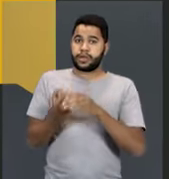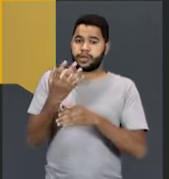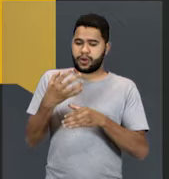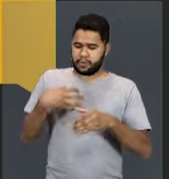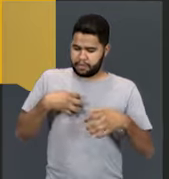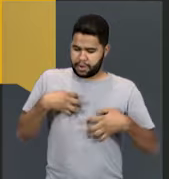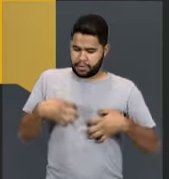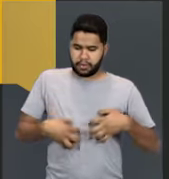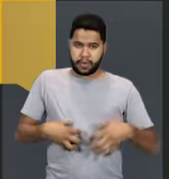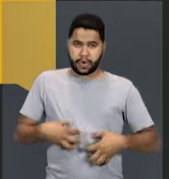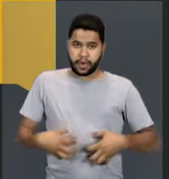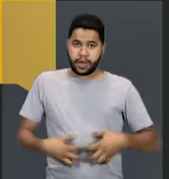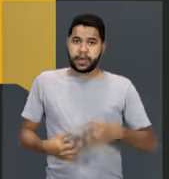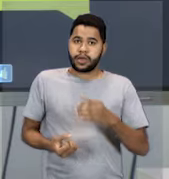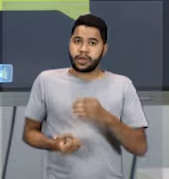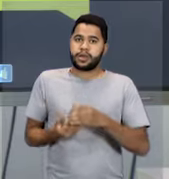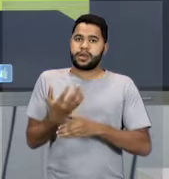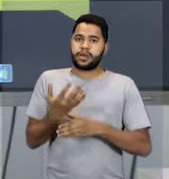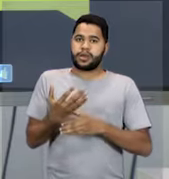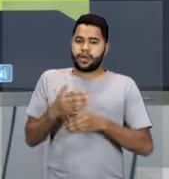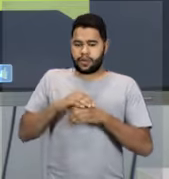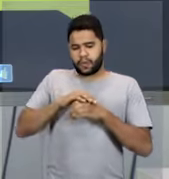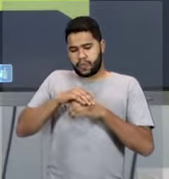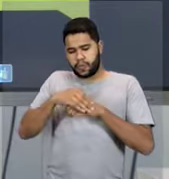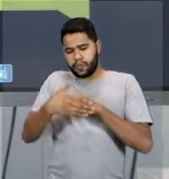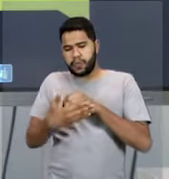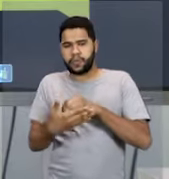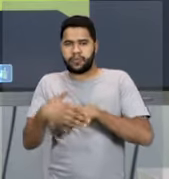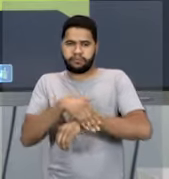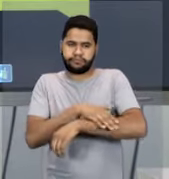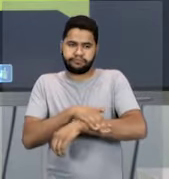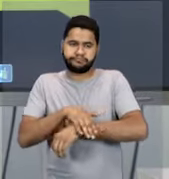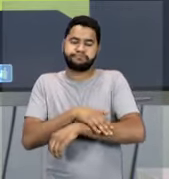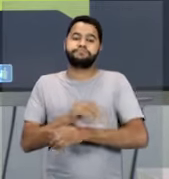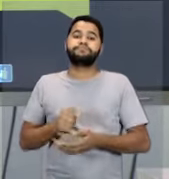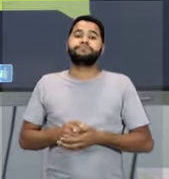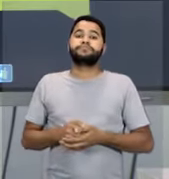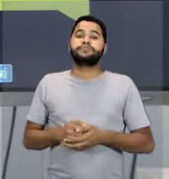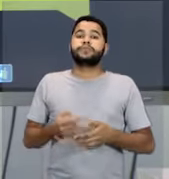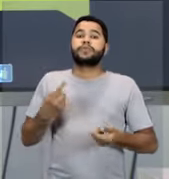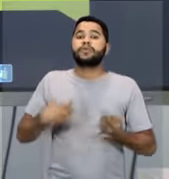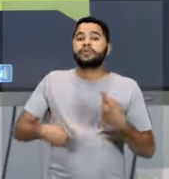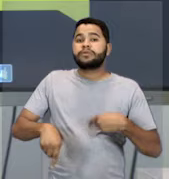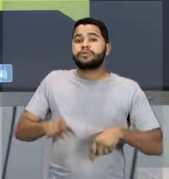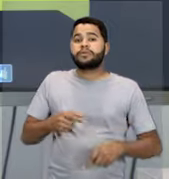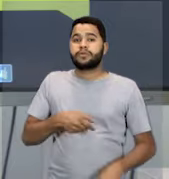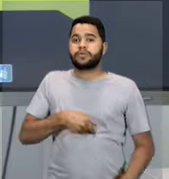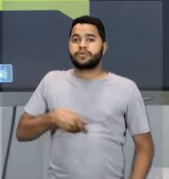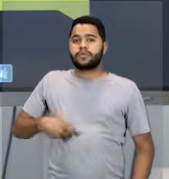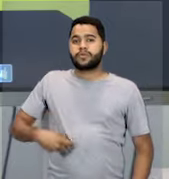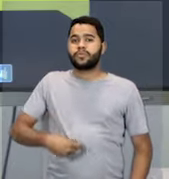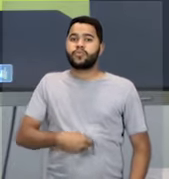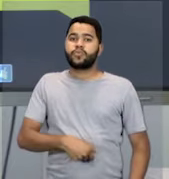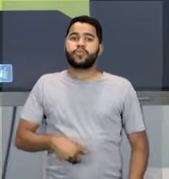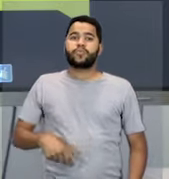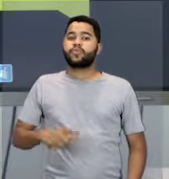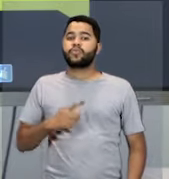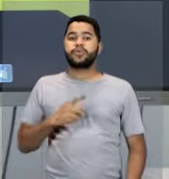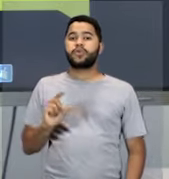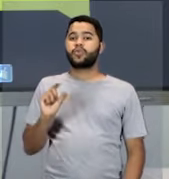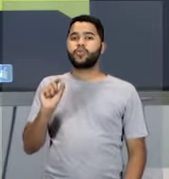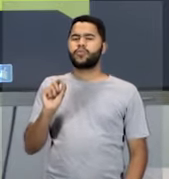órgãos, que formam tecidos. Então, veja só, lá no sistema digestório, nós temos